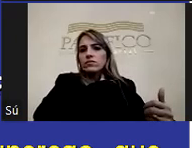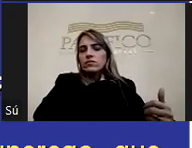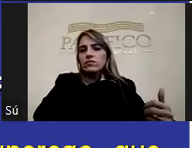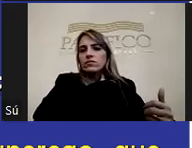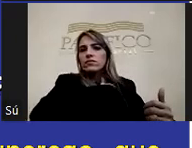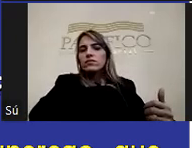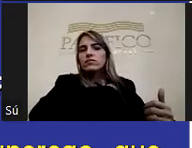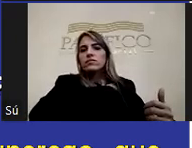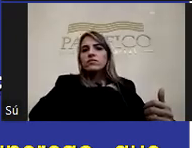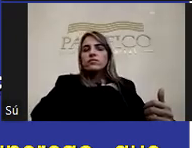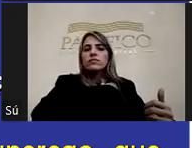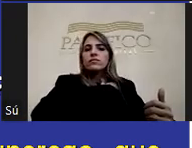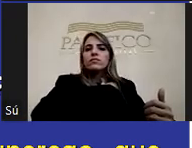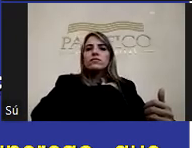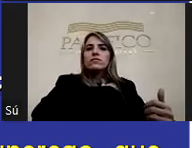Édipo.